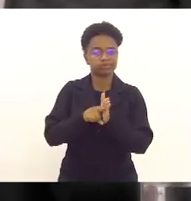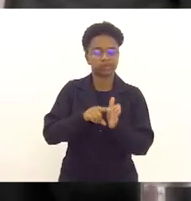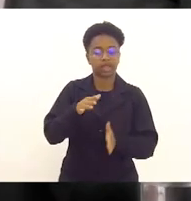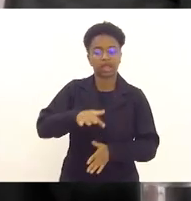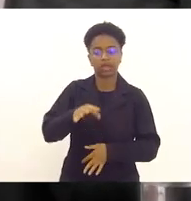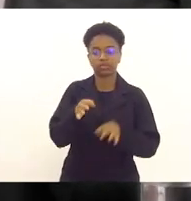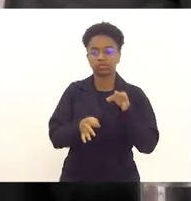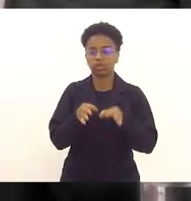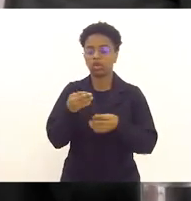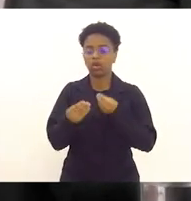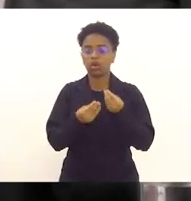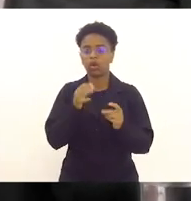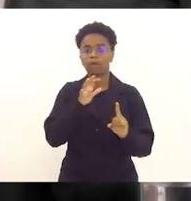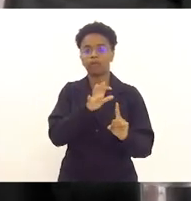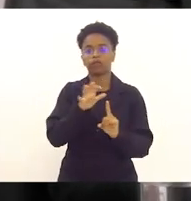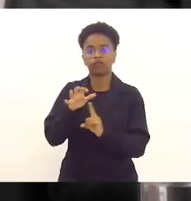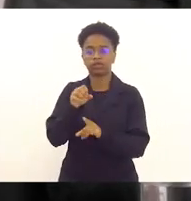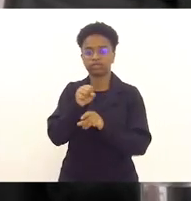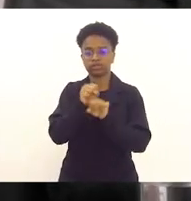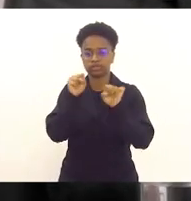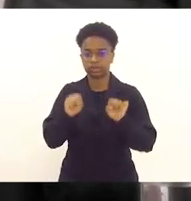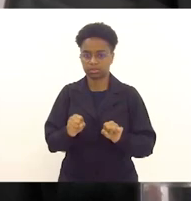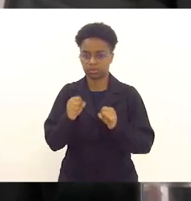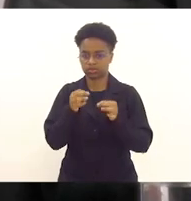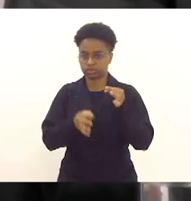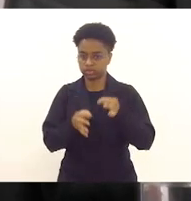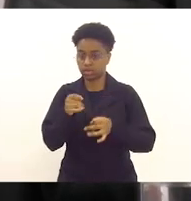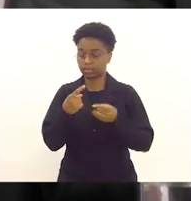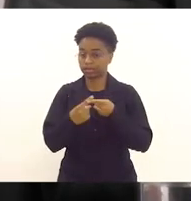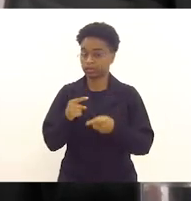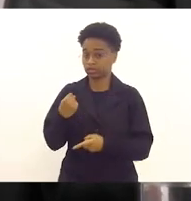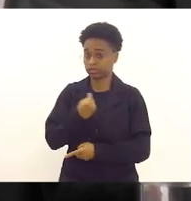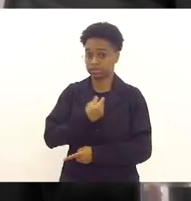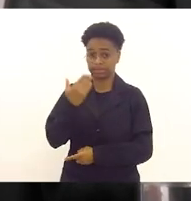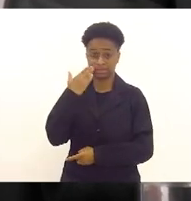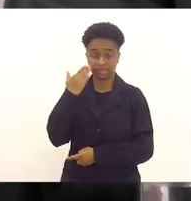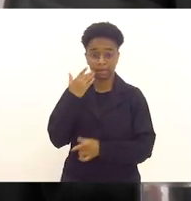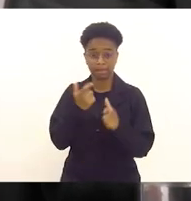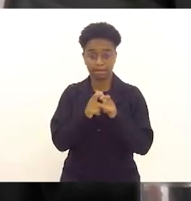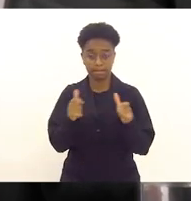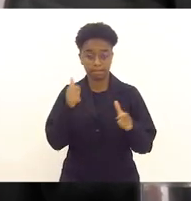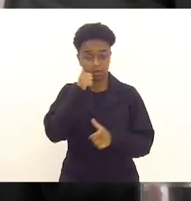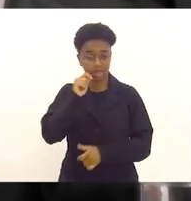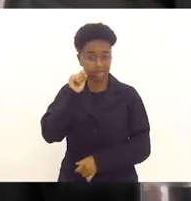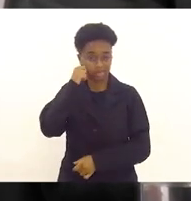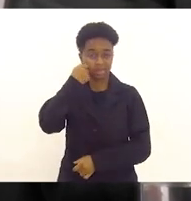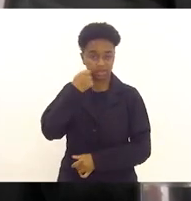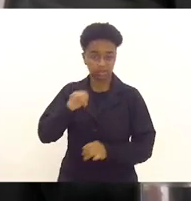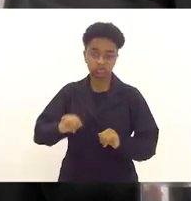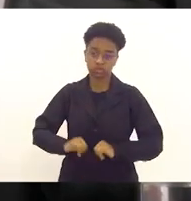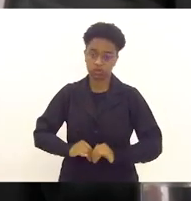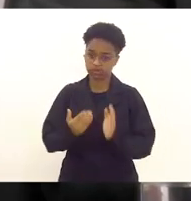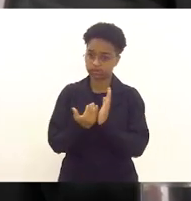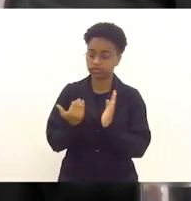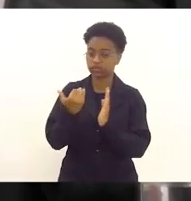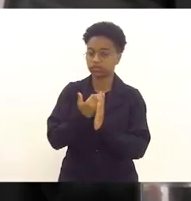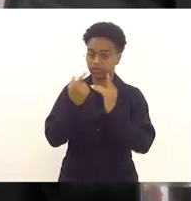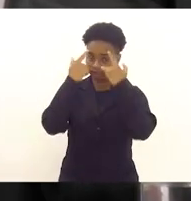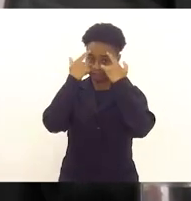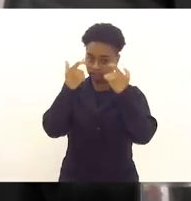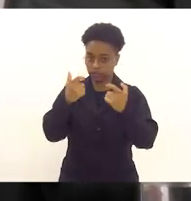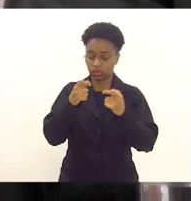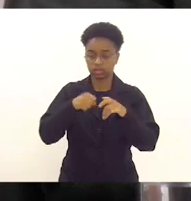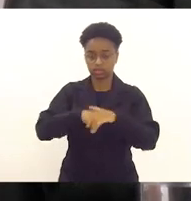que isso pode refletir dentro do sistema jurídico que a gente sabe que grande parte das mulheres negras são as que sofrem também a